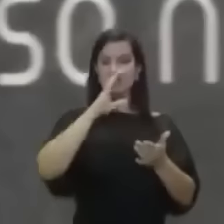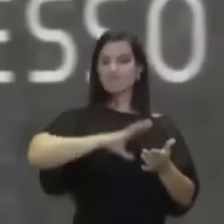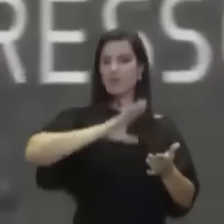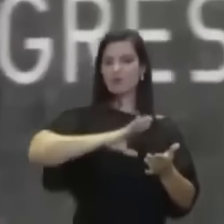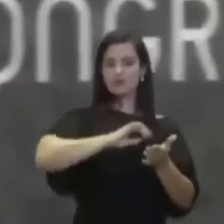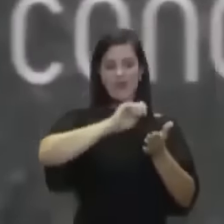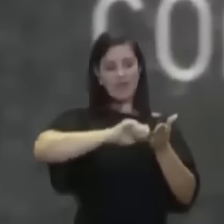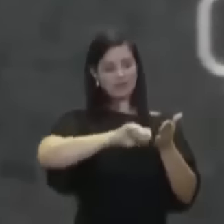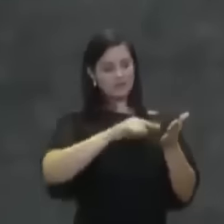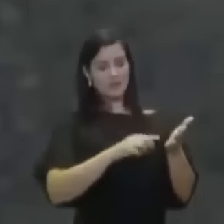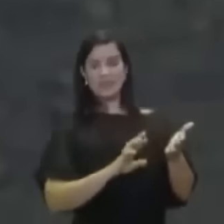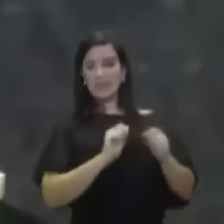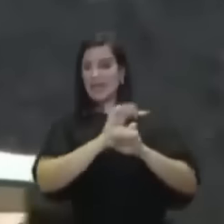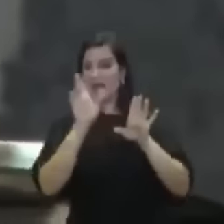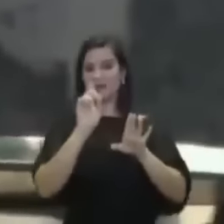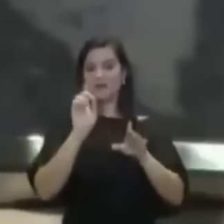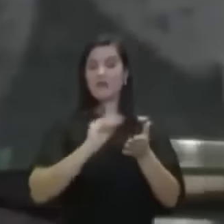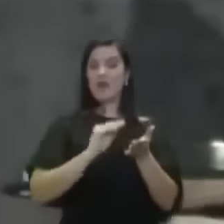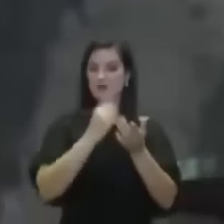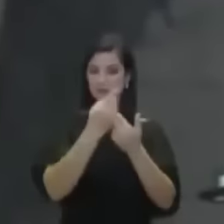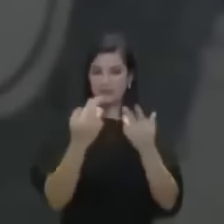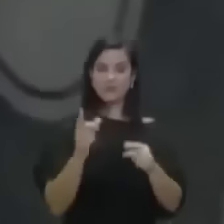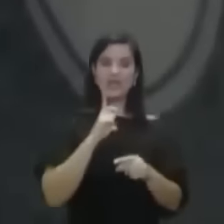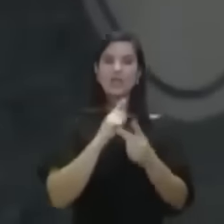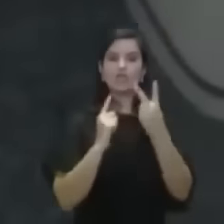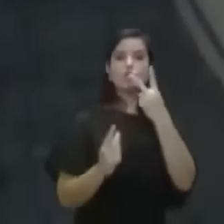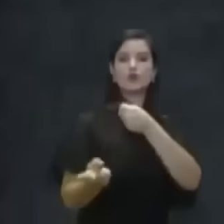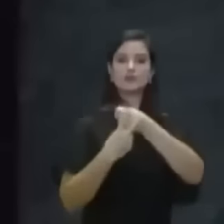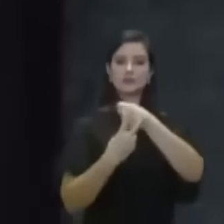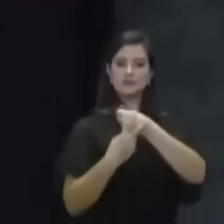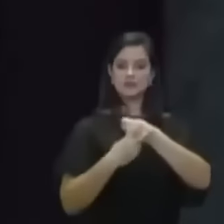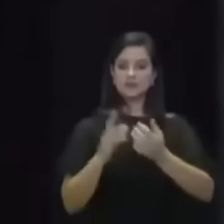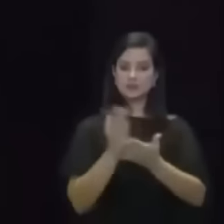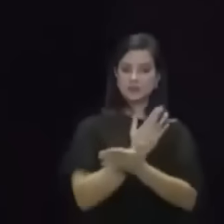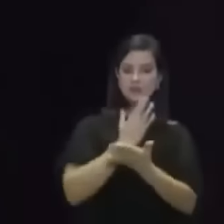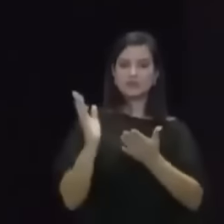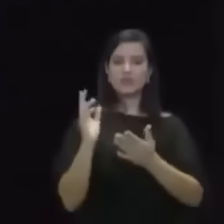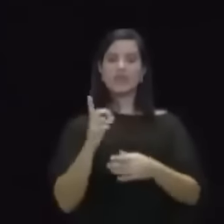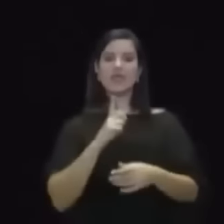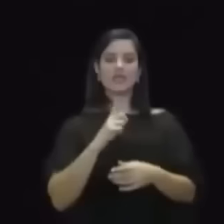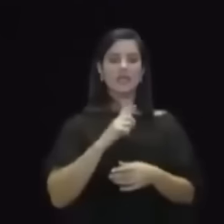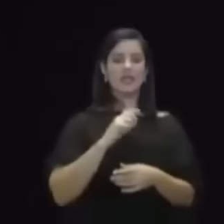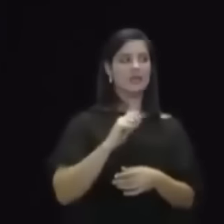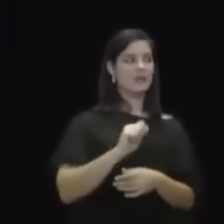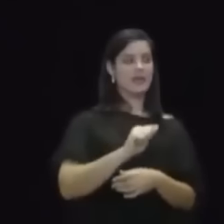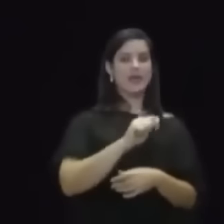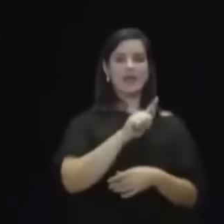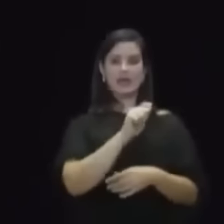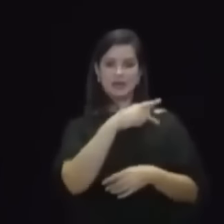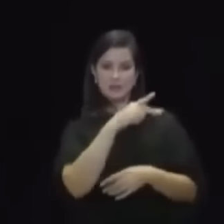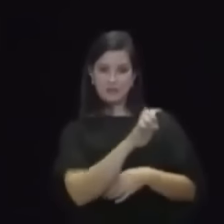Porque nesse diálogo de Jesus com Pedro, dois verbos distintos são usados para amor: o verbo agapau e o verbo